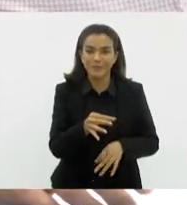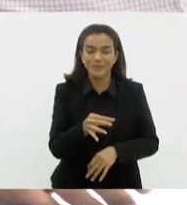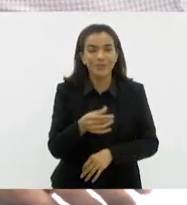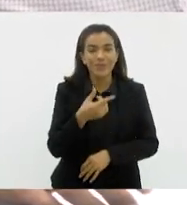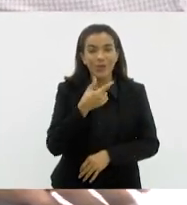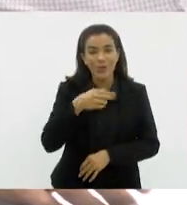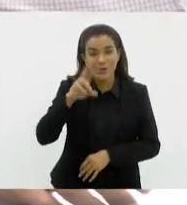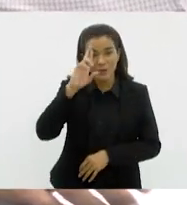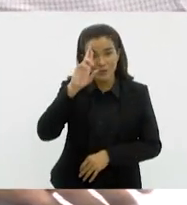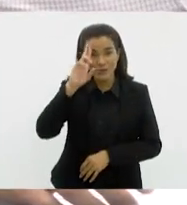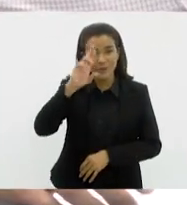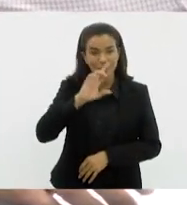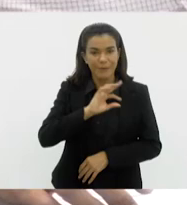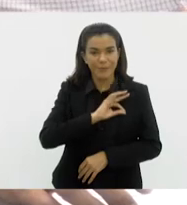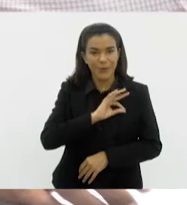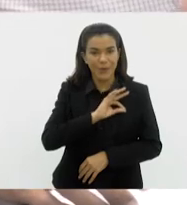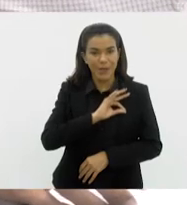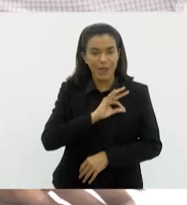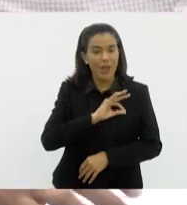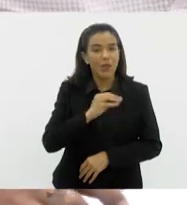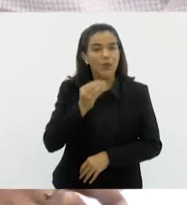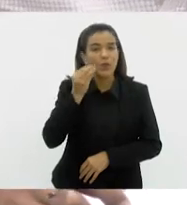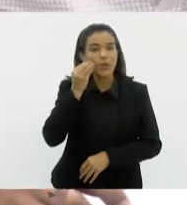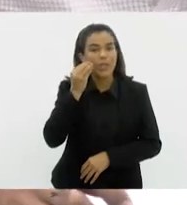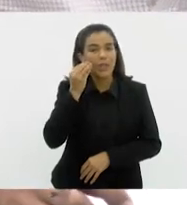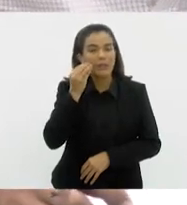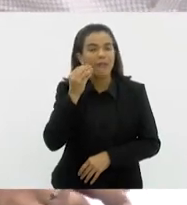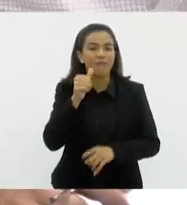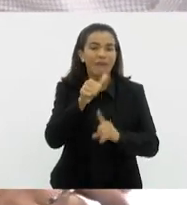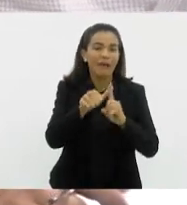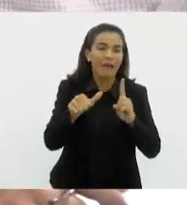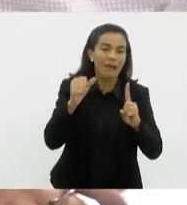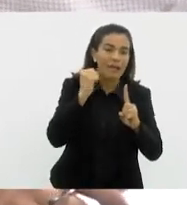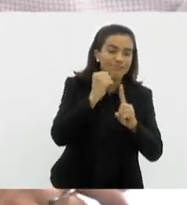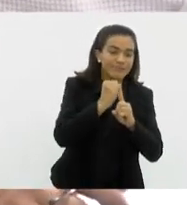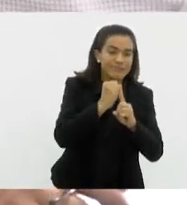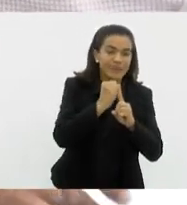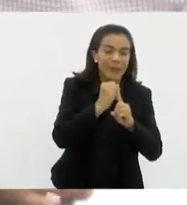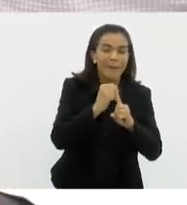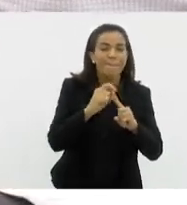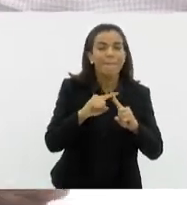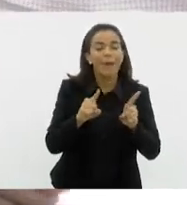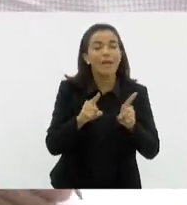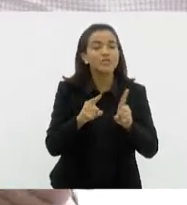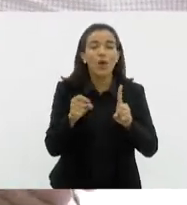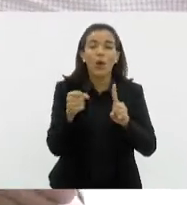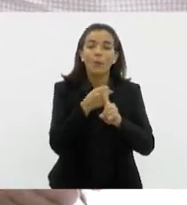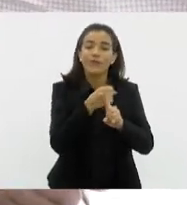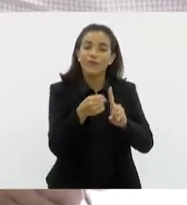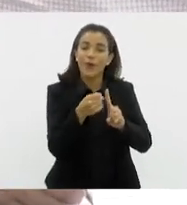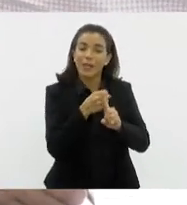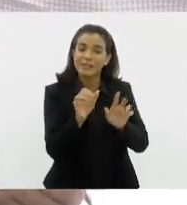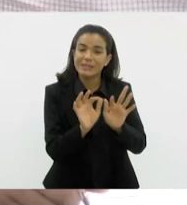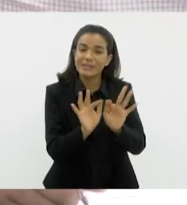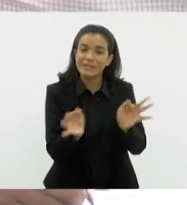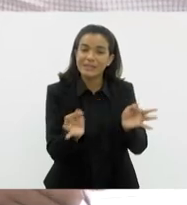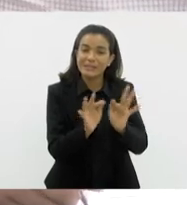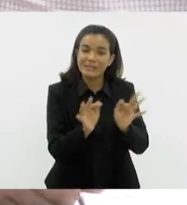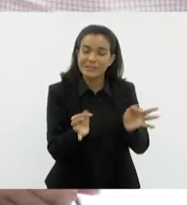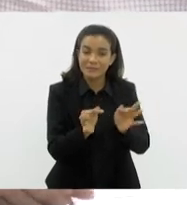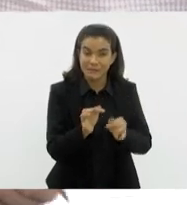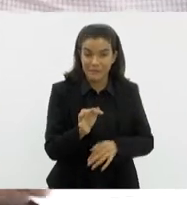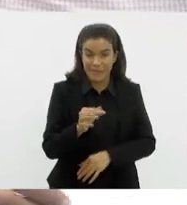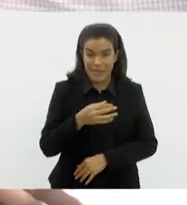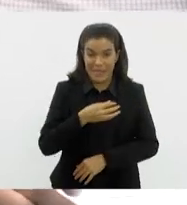não classificavam como tentativa de feminicídio, mas como agressão genérica. Em suma, a